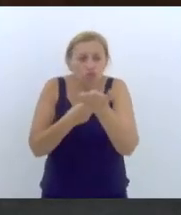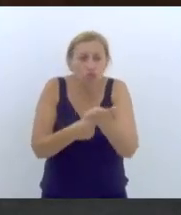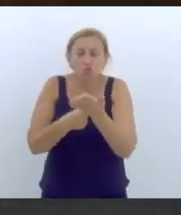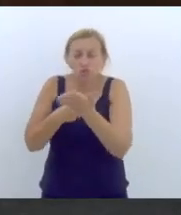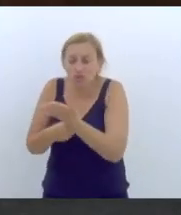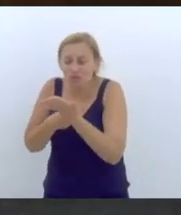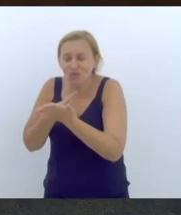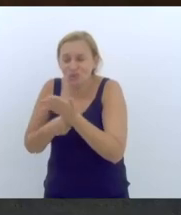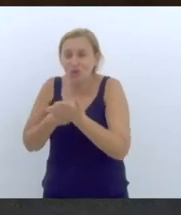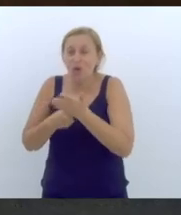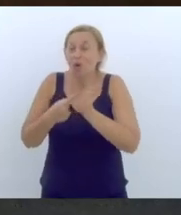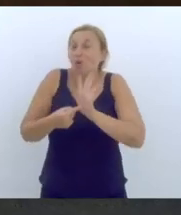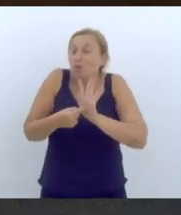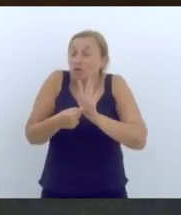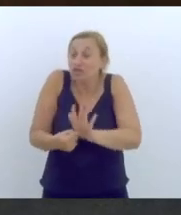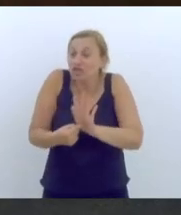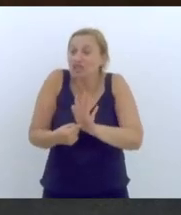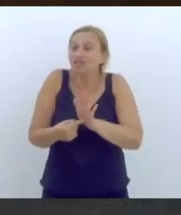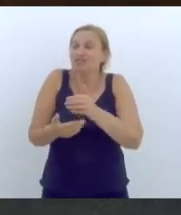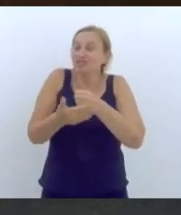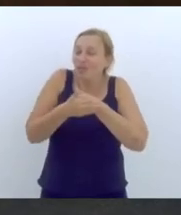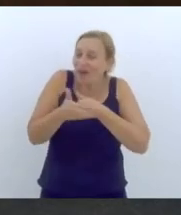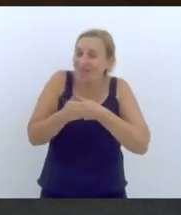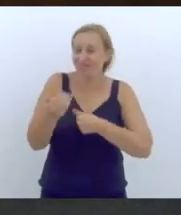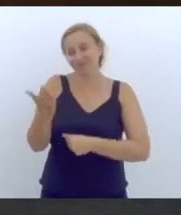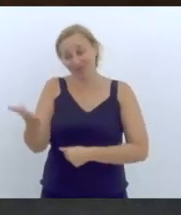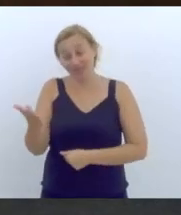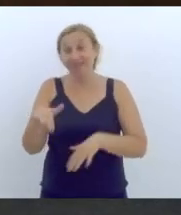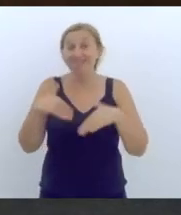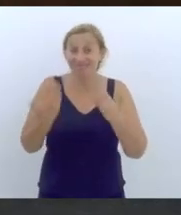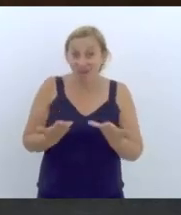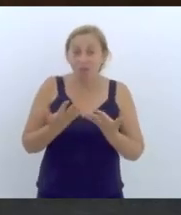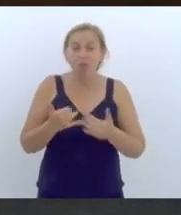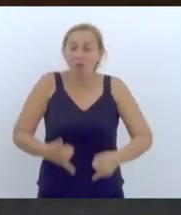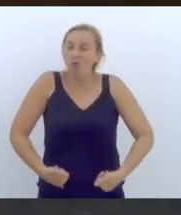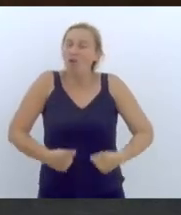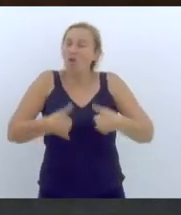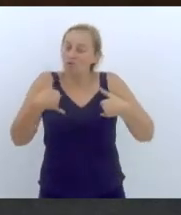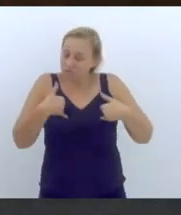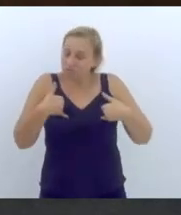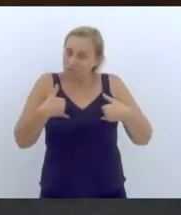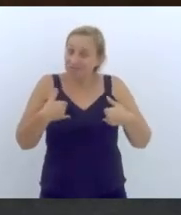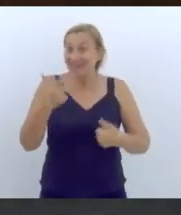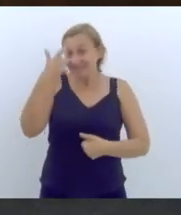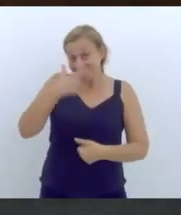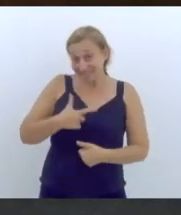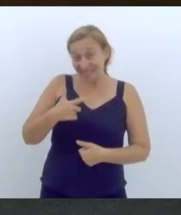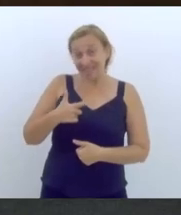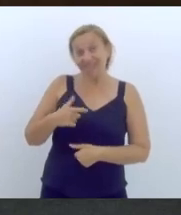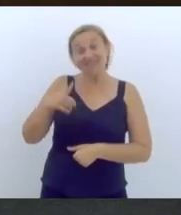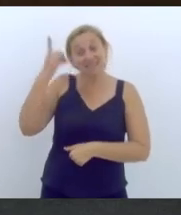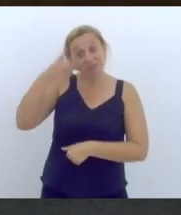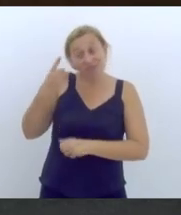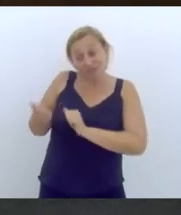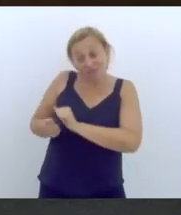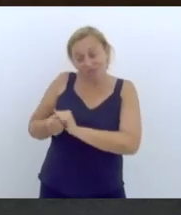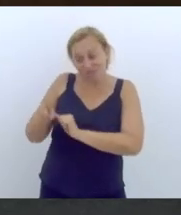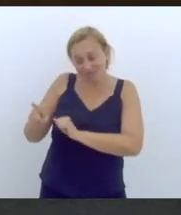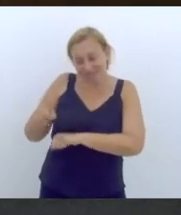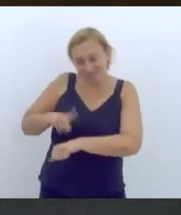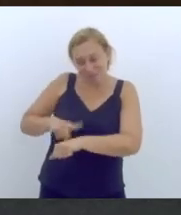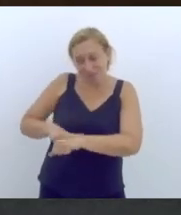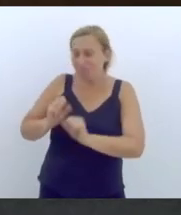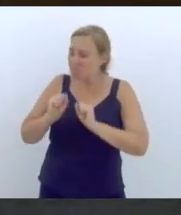e expressando genuinamente o carinho contigo. Então, muito orgulho ser deputado nesse momento com Vossa Excelência e